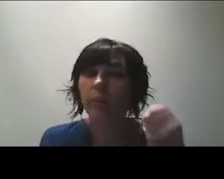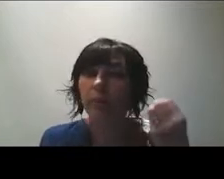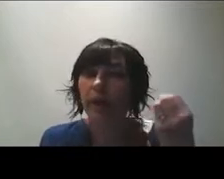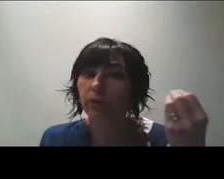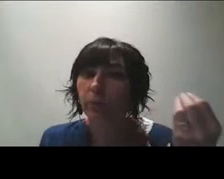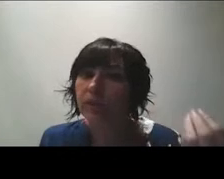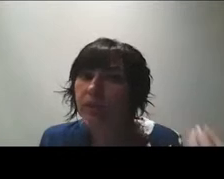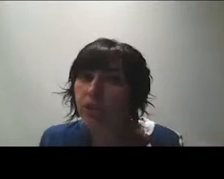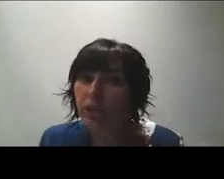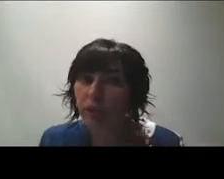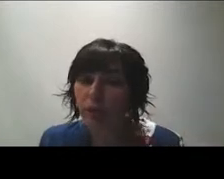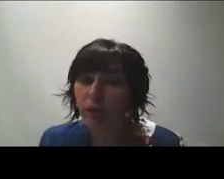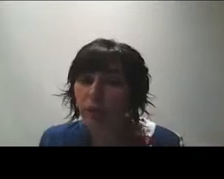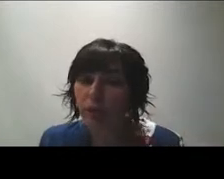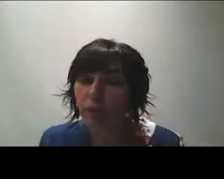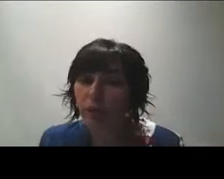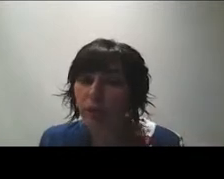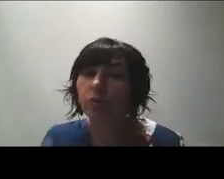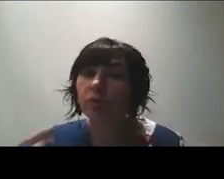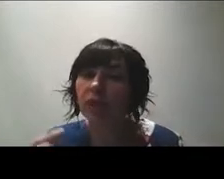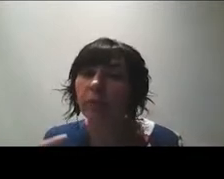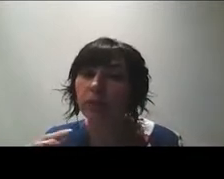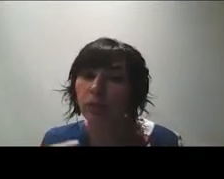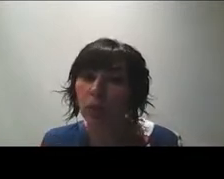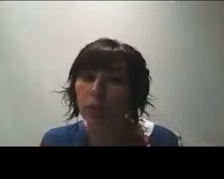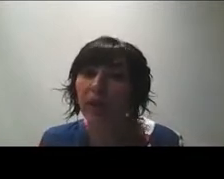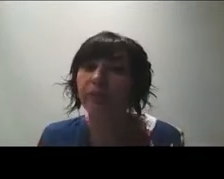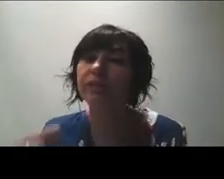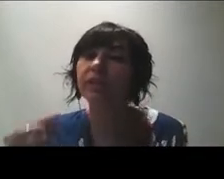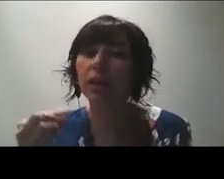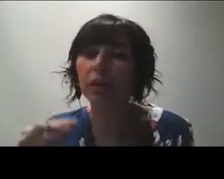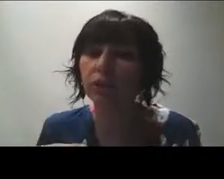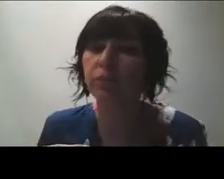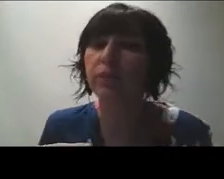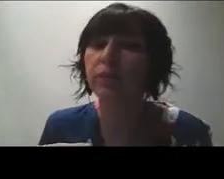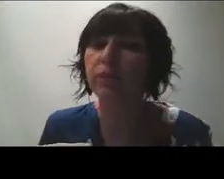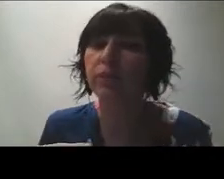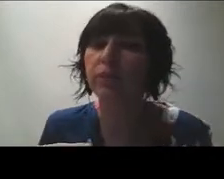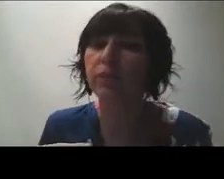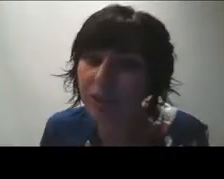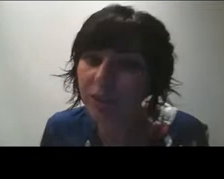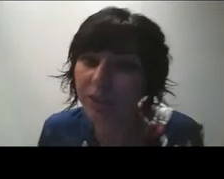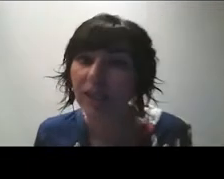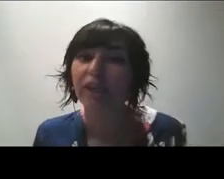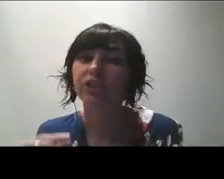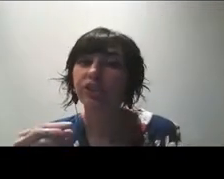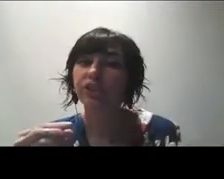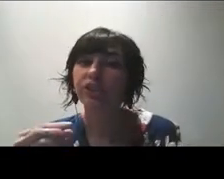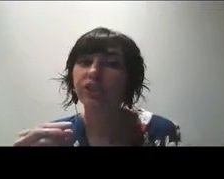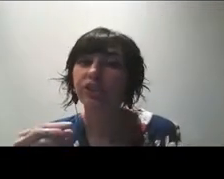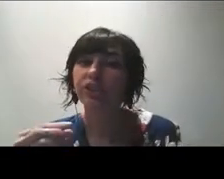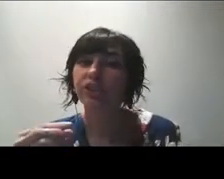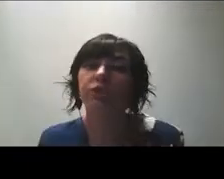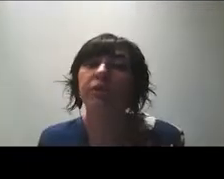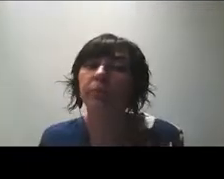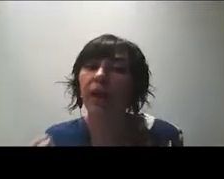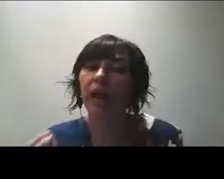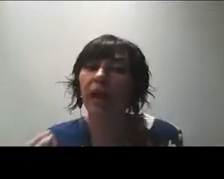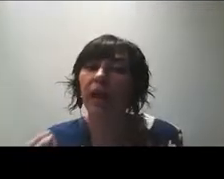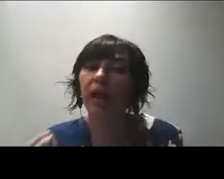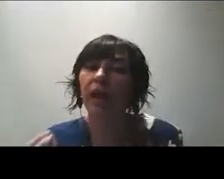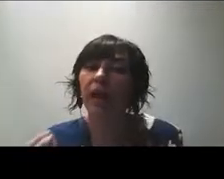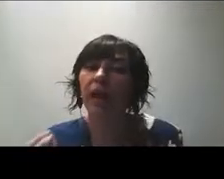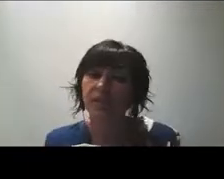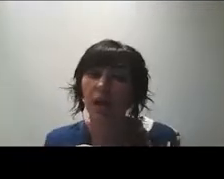novo é com impacto positivo que eu tô gerando mas o tempo todo revisitando as minhas práticas de gestão e os